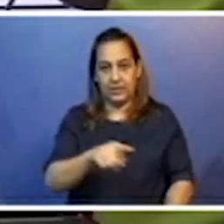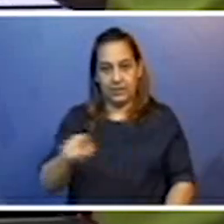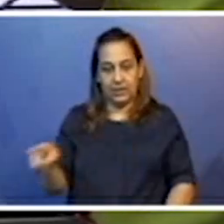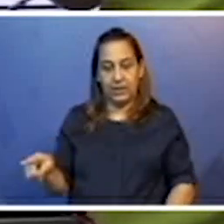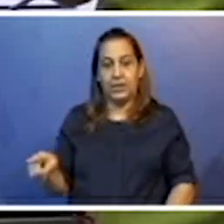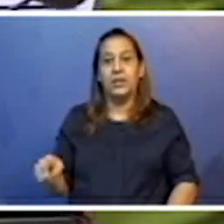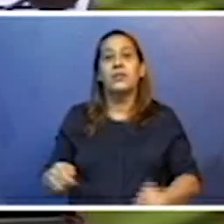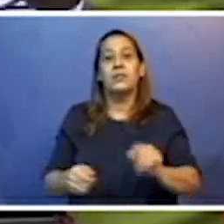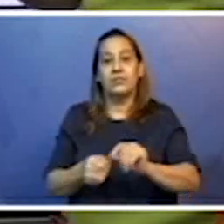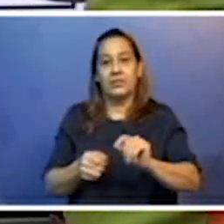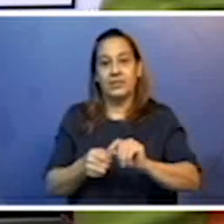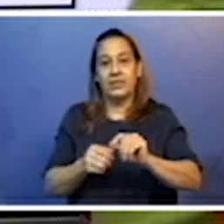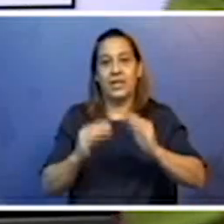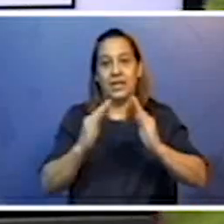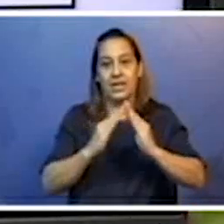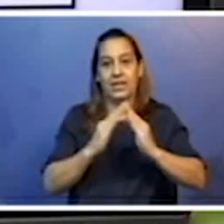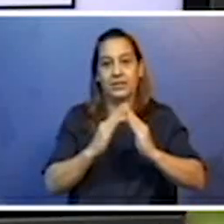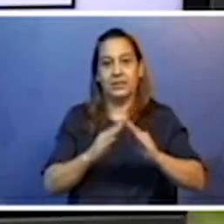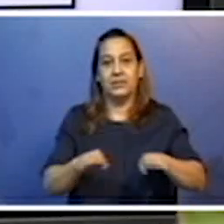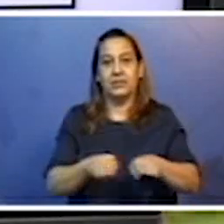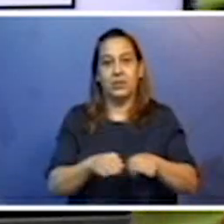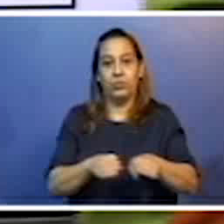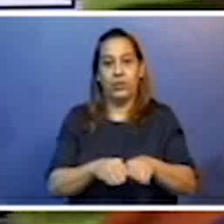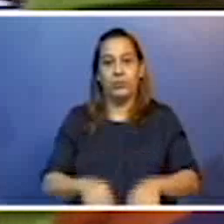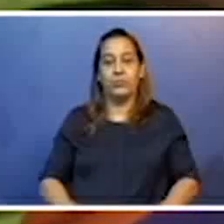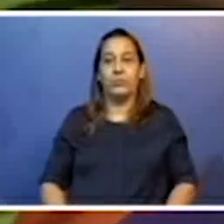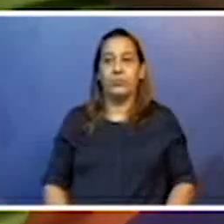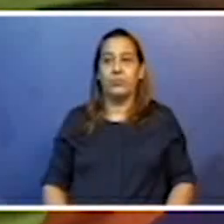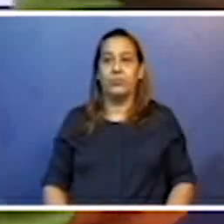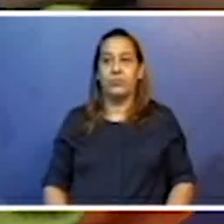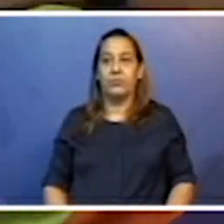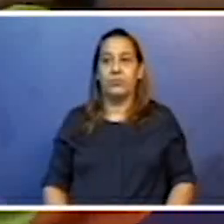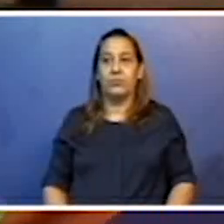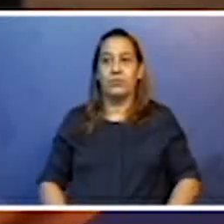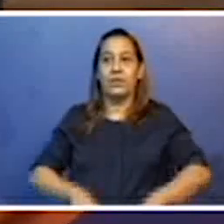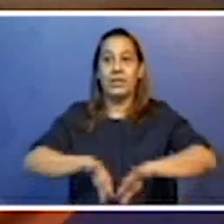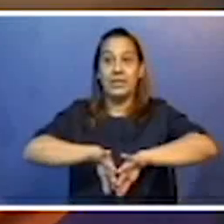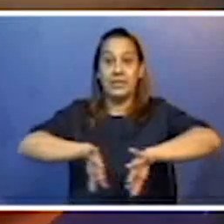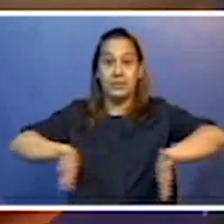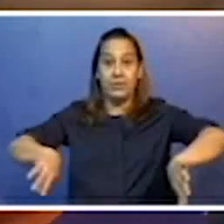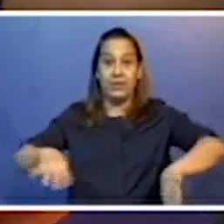também fazer na sua casa. Então, aqui está falando que é para a gente separar